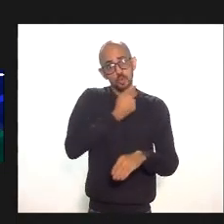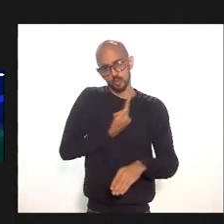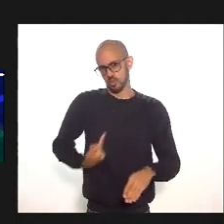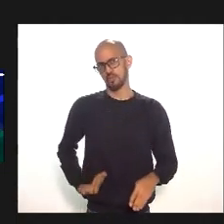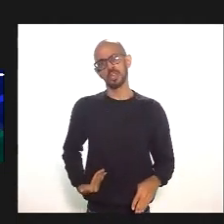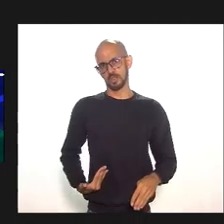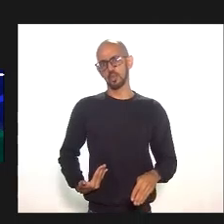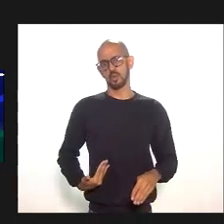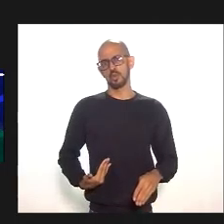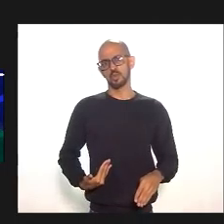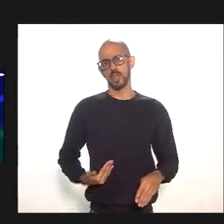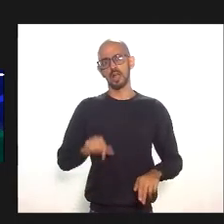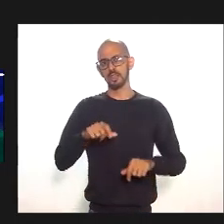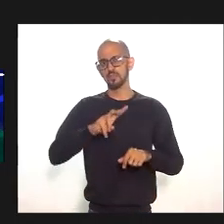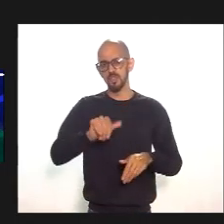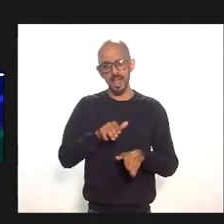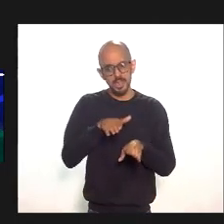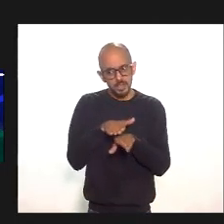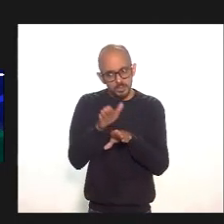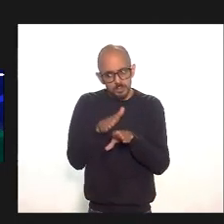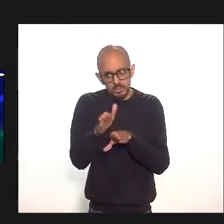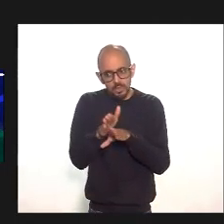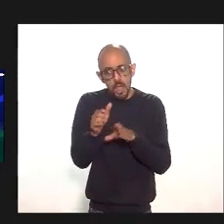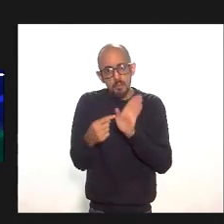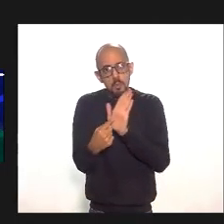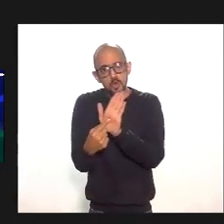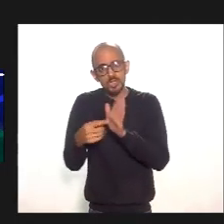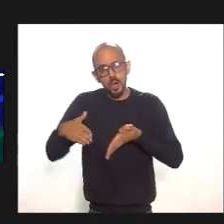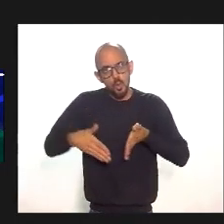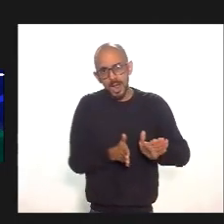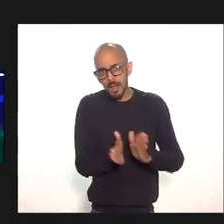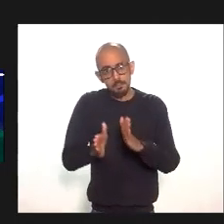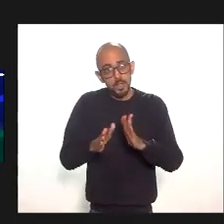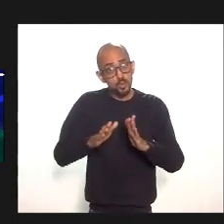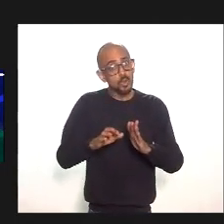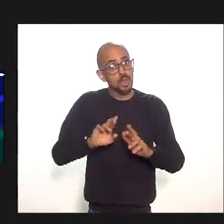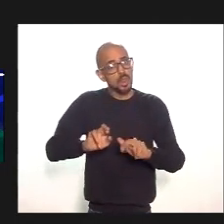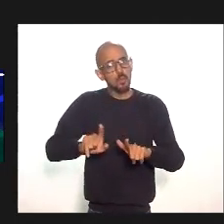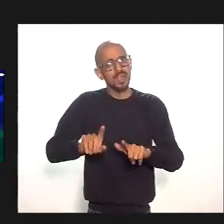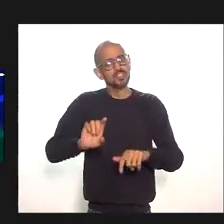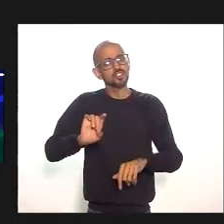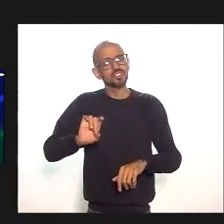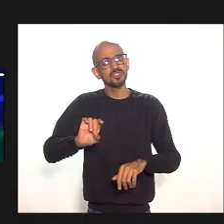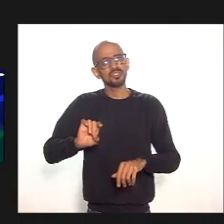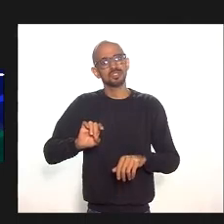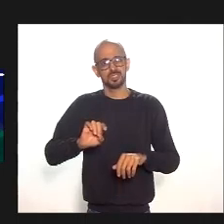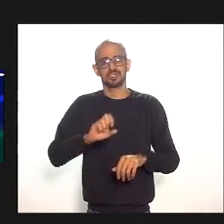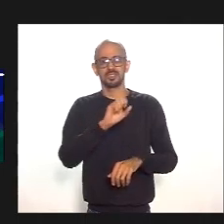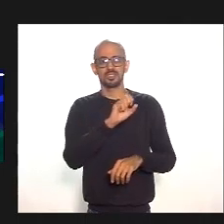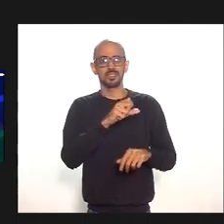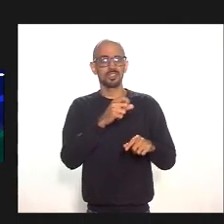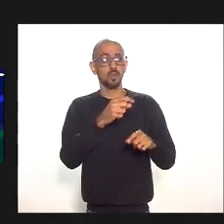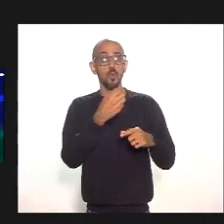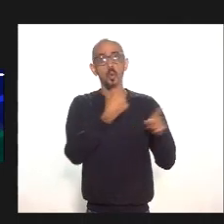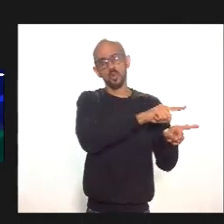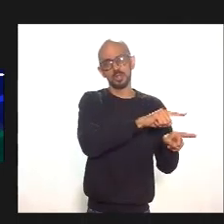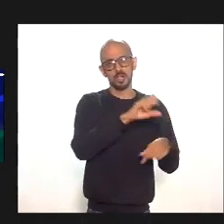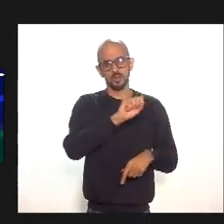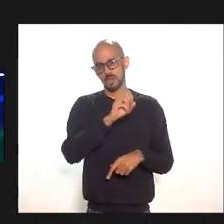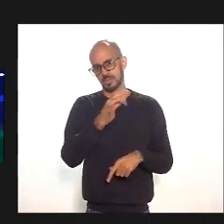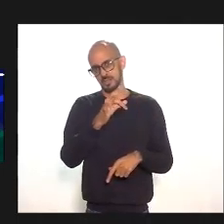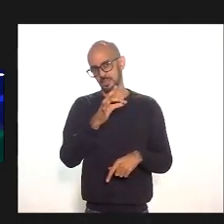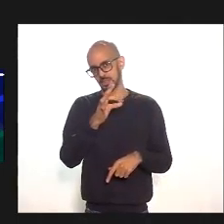que vai apontar um norte em nada contrariando a decisão do Supremo. Além disso, me permito, em primeiro lugar,